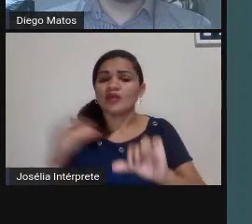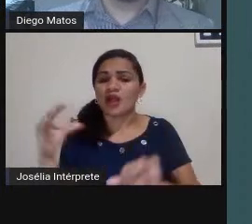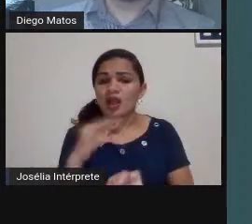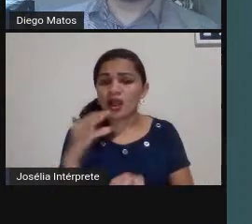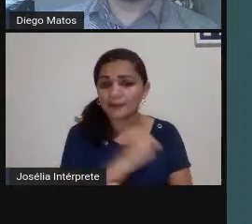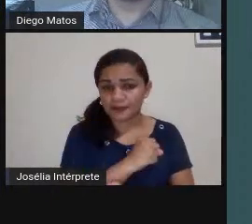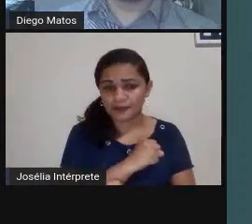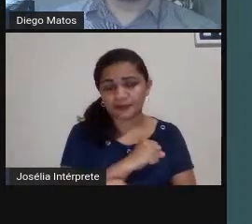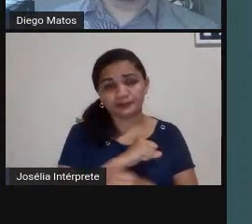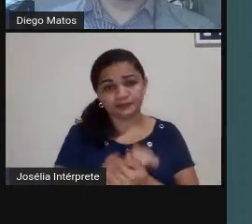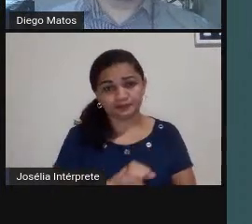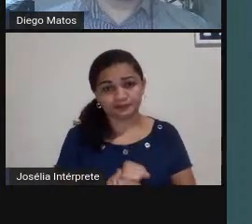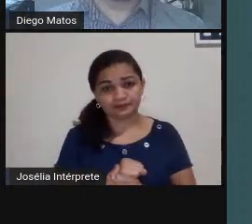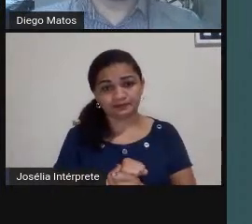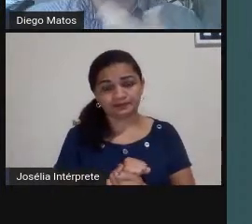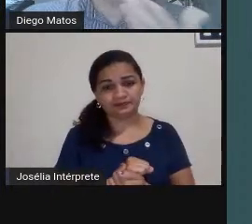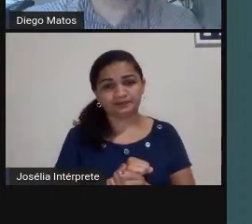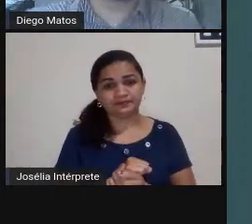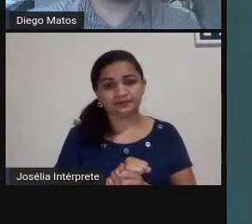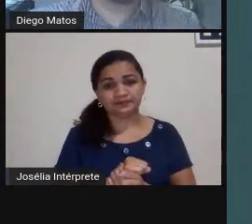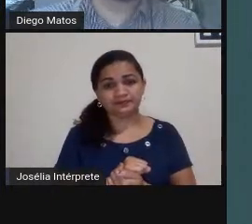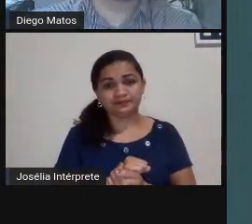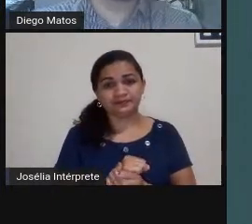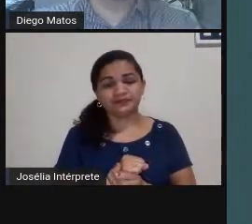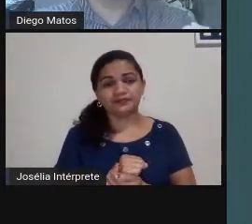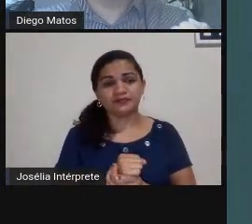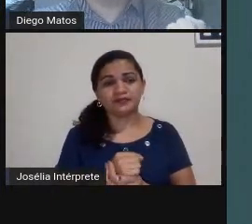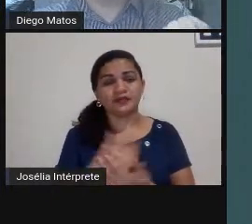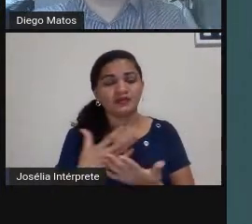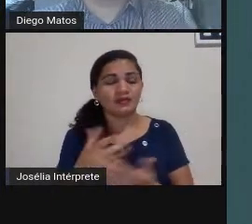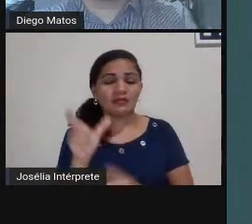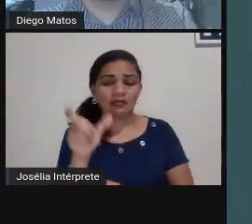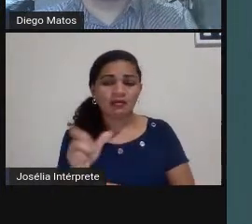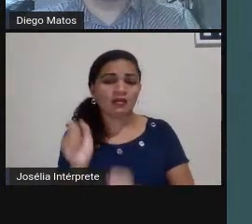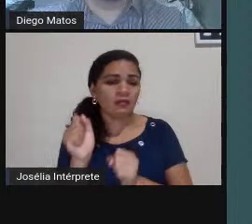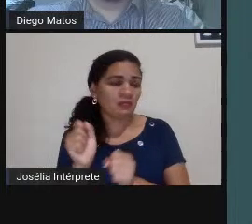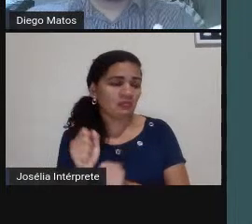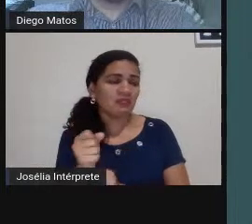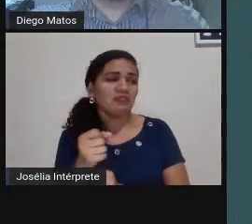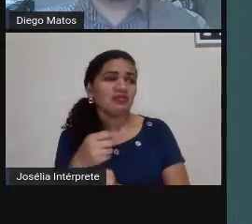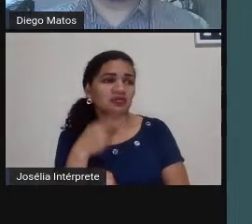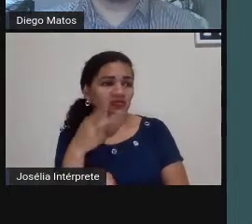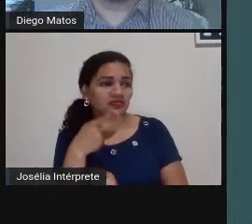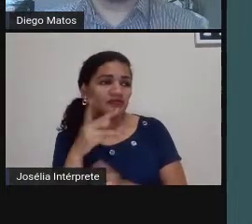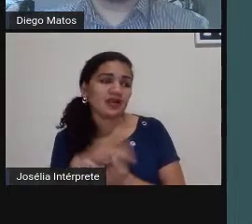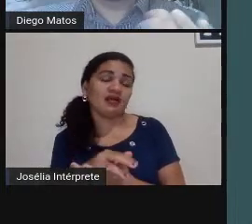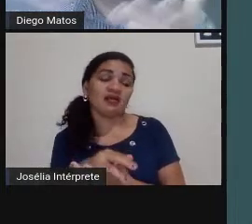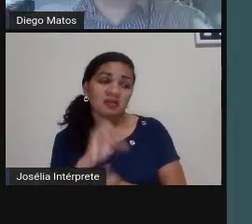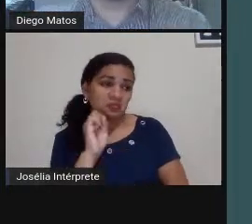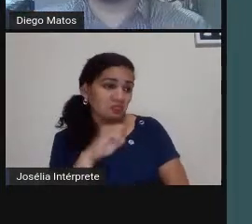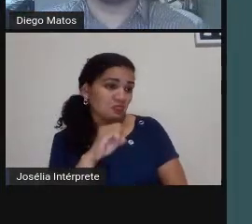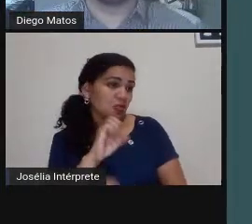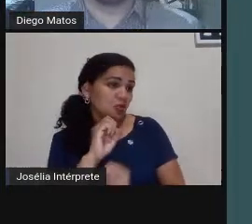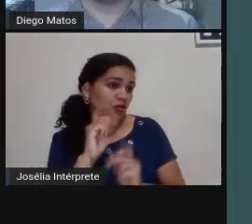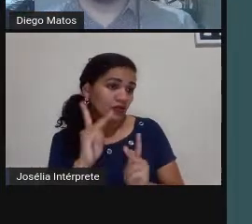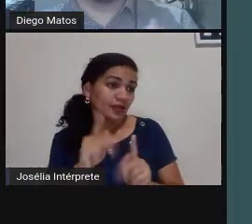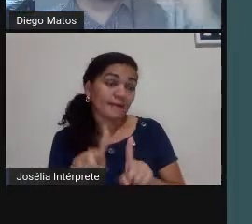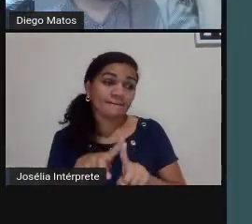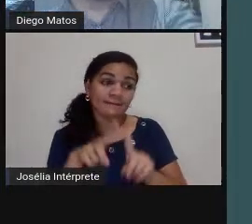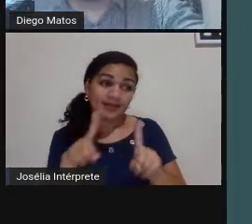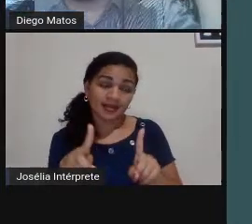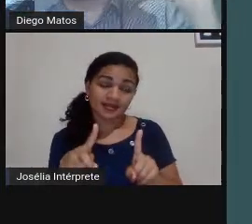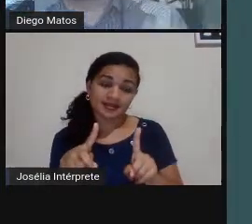tá então alguém pode vir falar assim sem Diego mas já que a